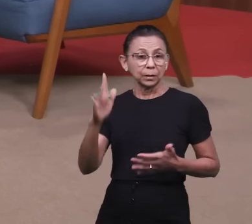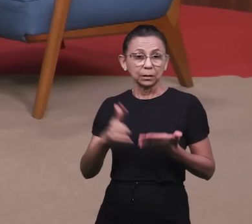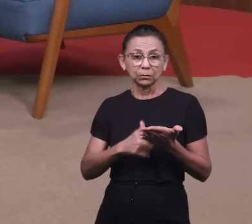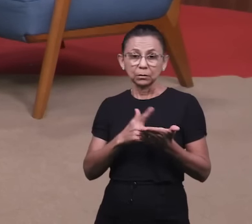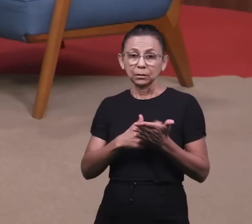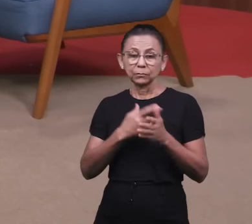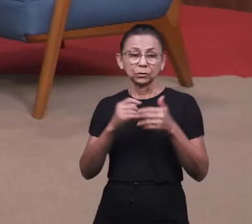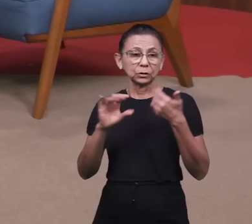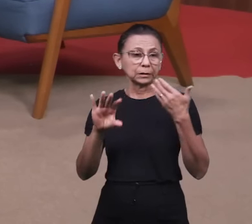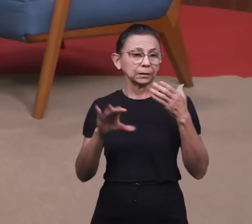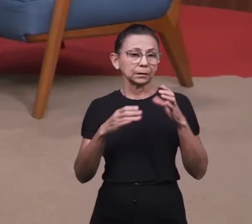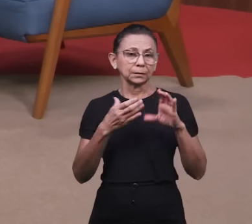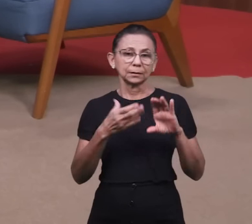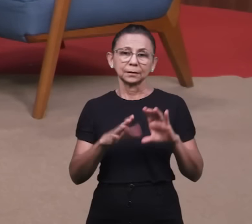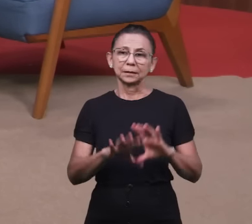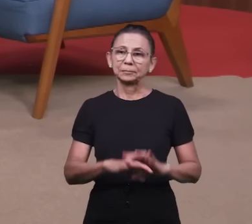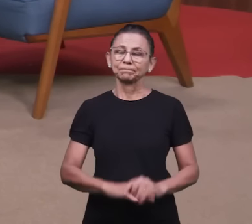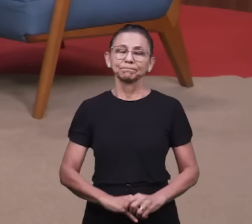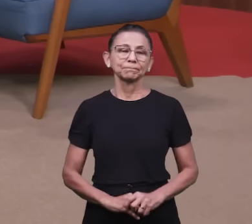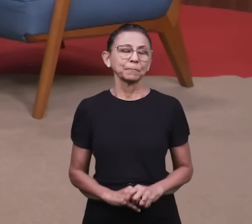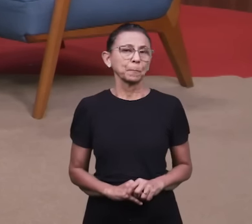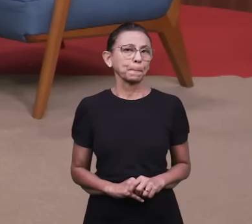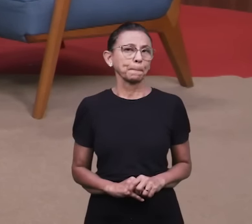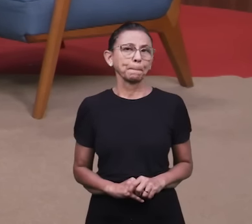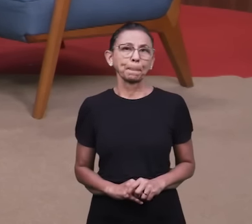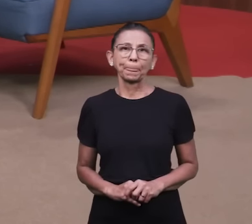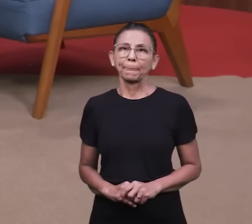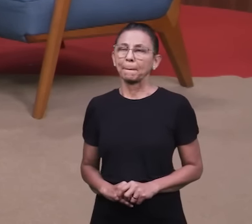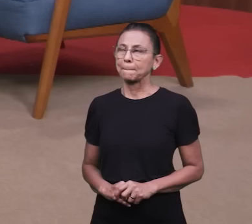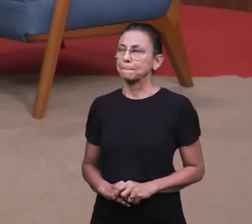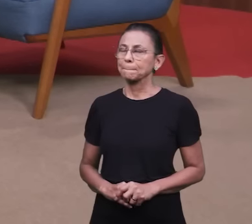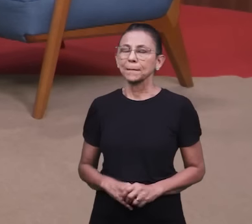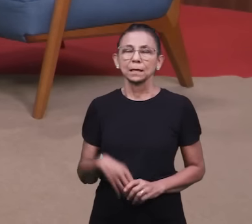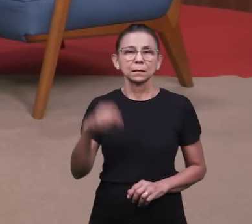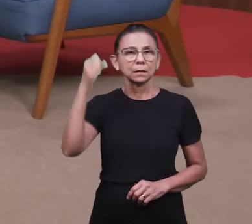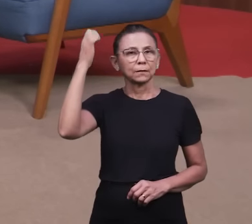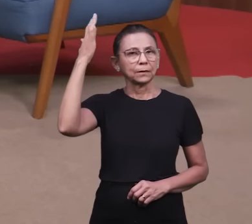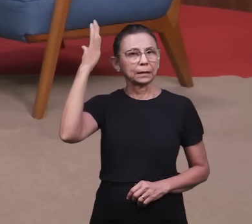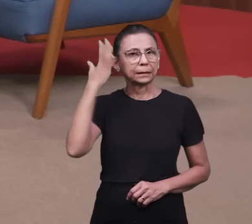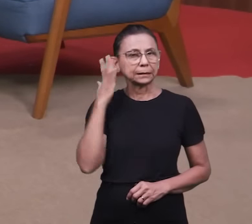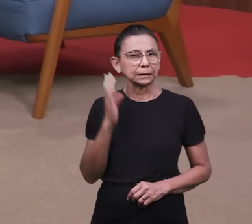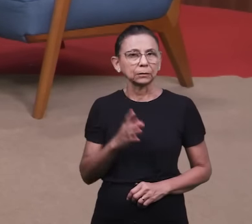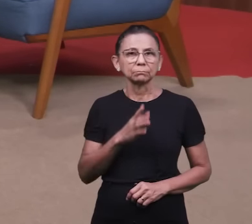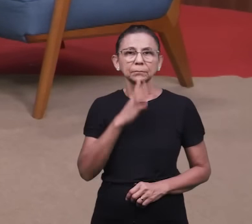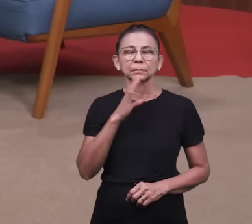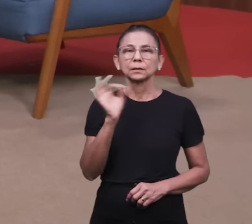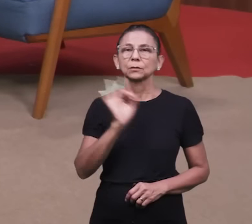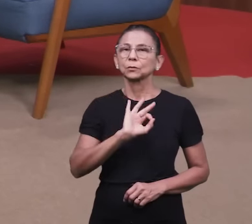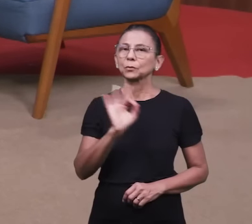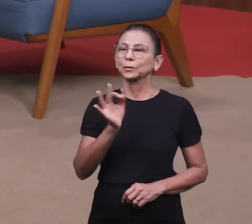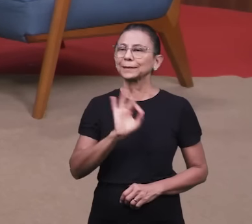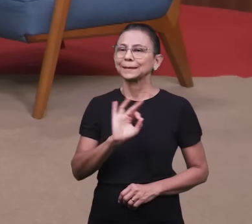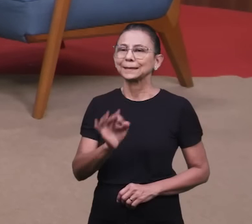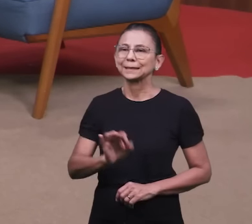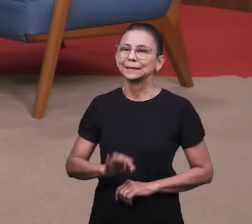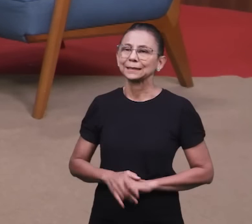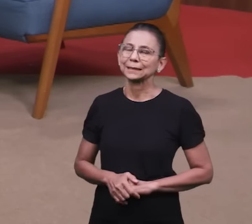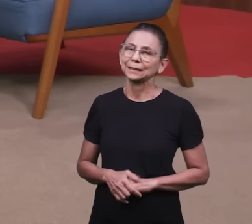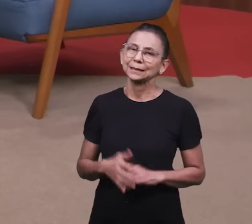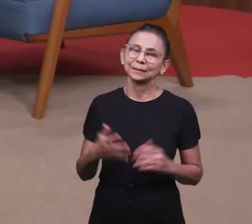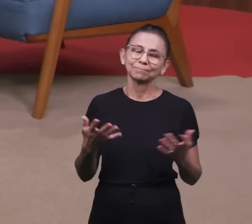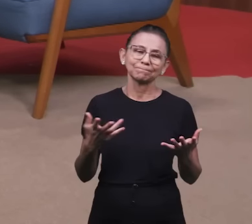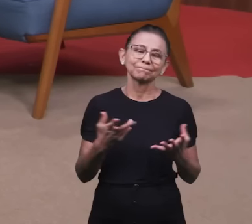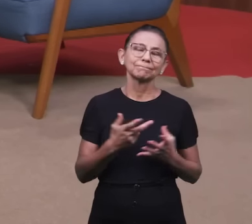extraordinária Mas ele falou eu não conhecia esse outro lado né além da letra Revelação